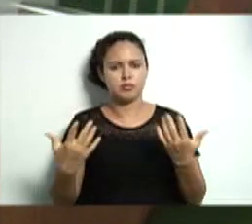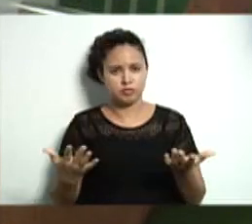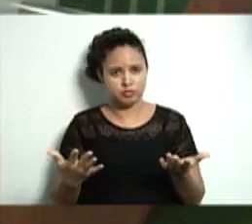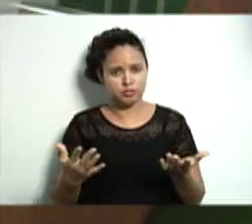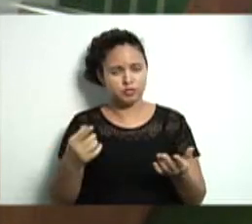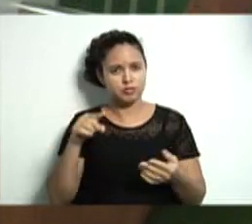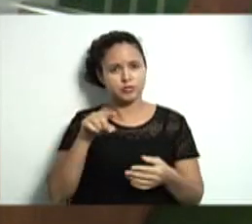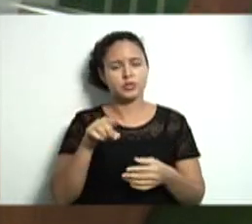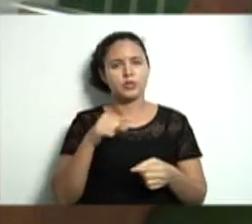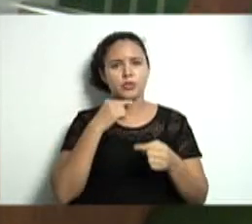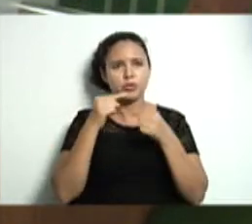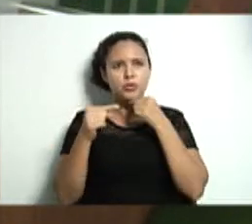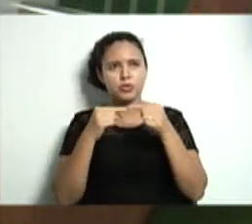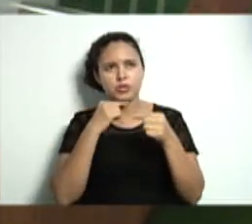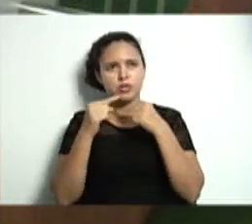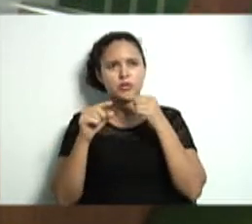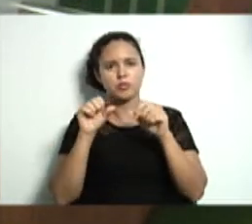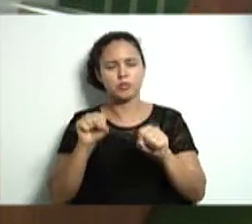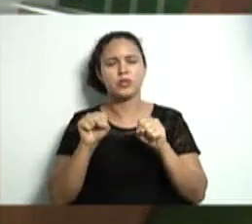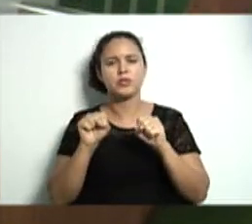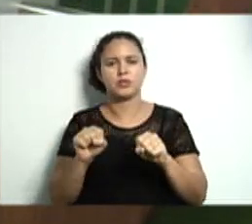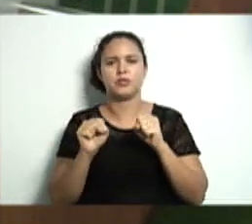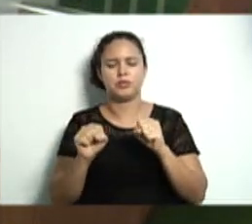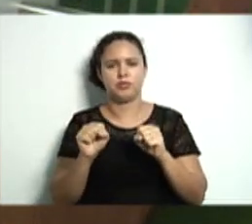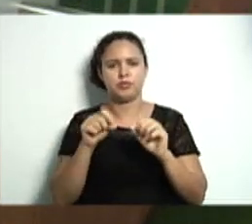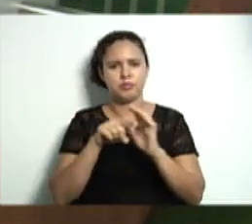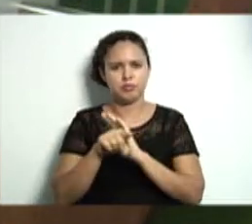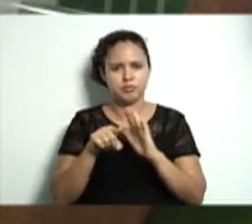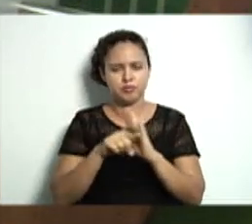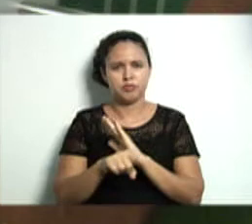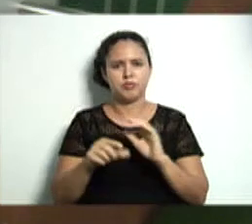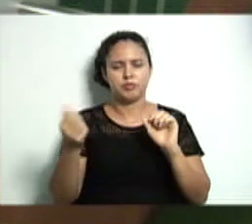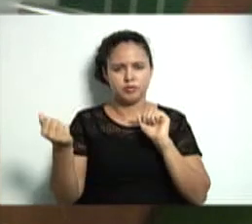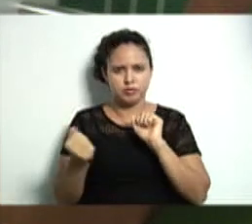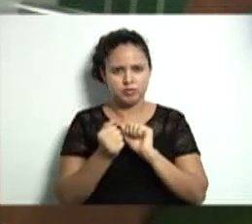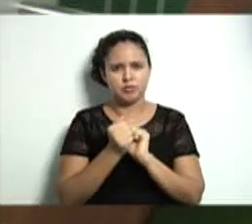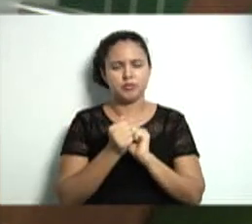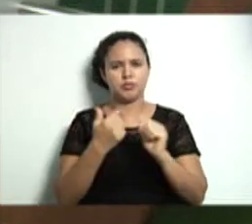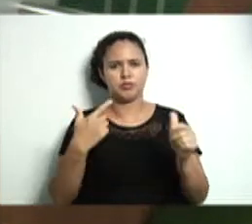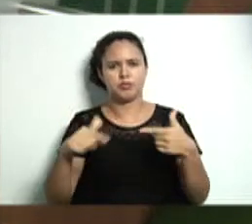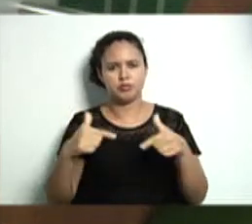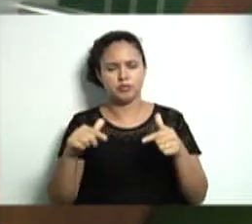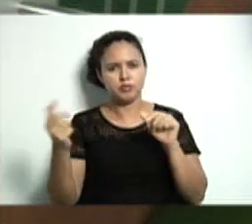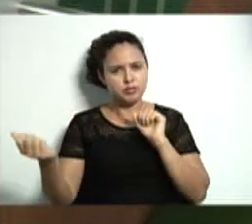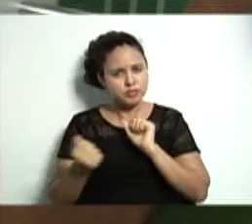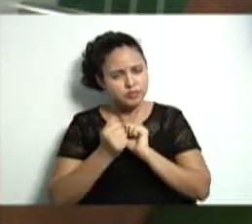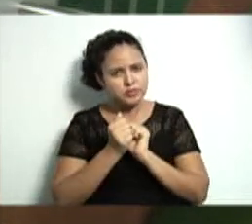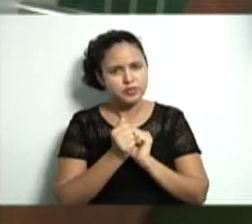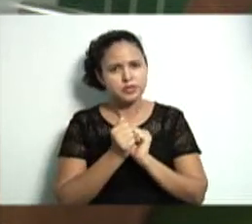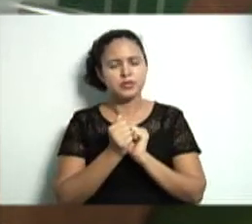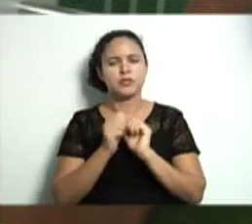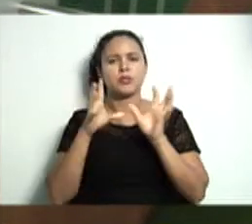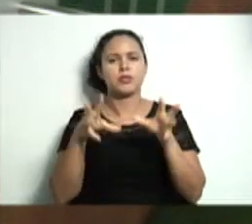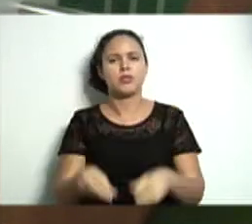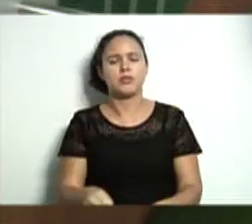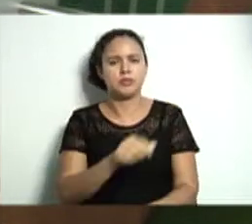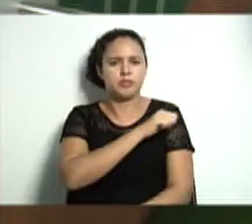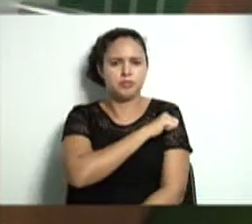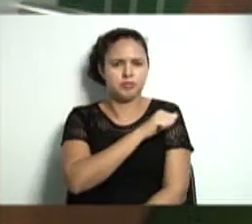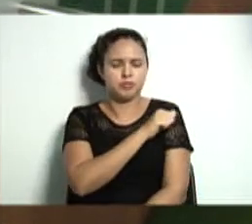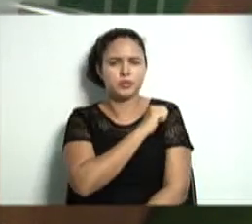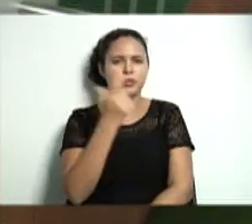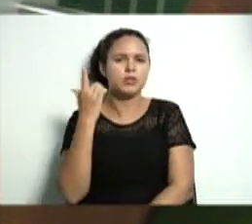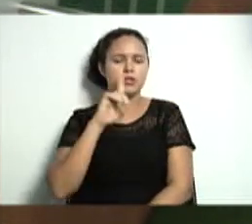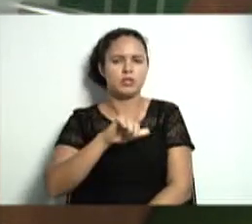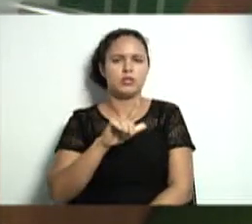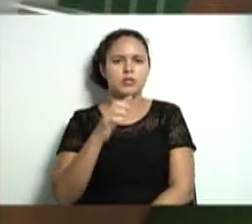tiver alguma dúvida, tá aí o professor presidencial, parceiro, não melhor, trabalhamos juntos para que todos nós possamos construir